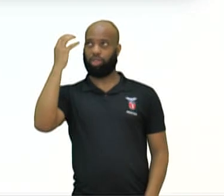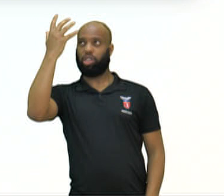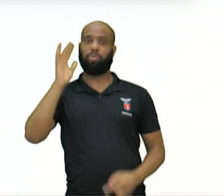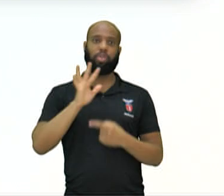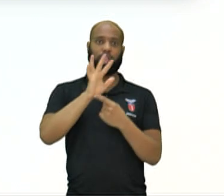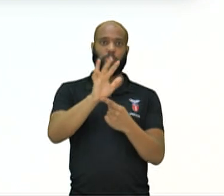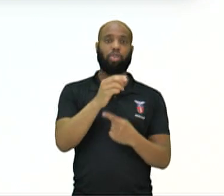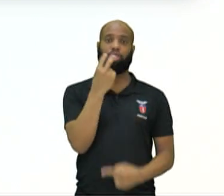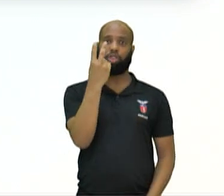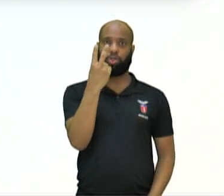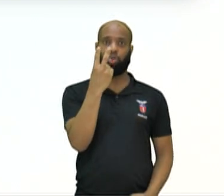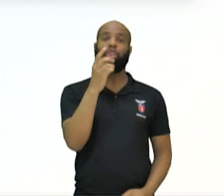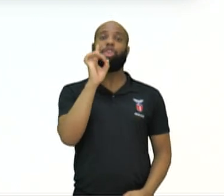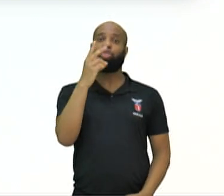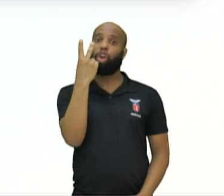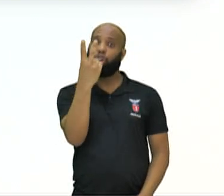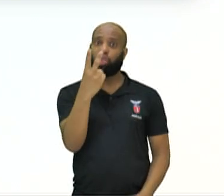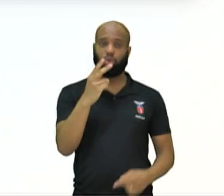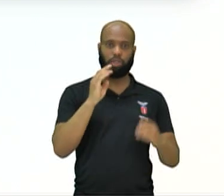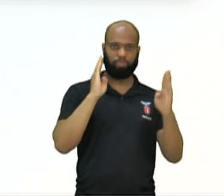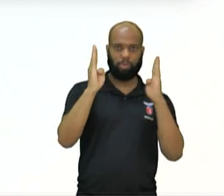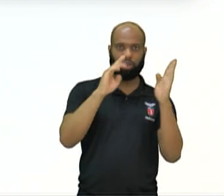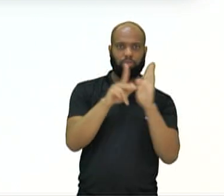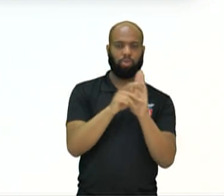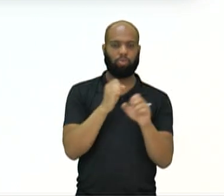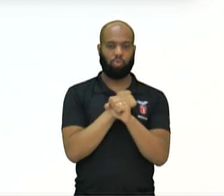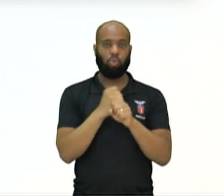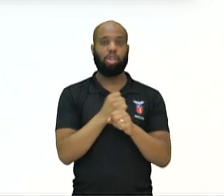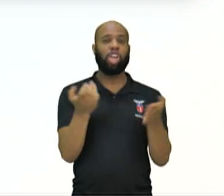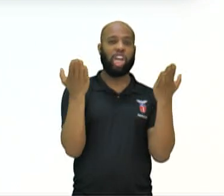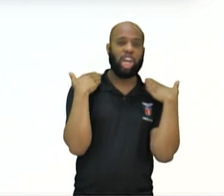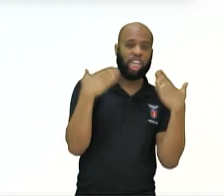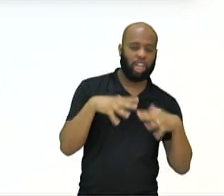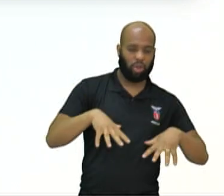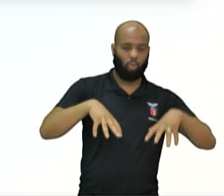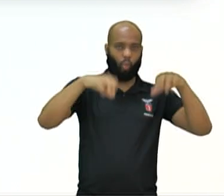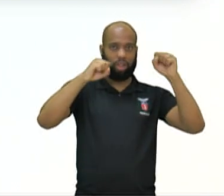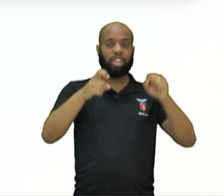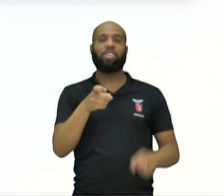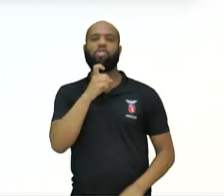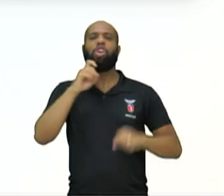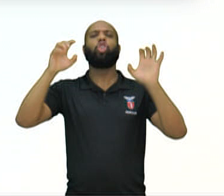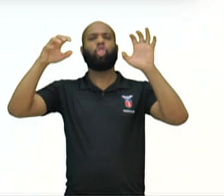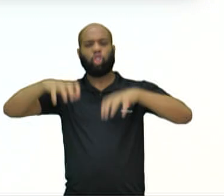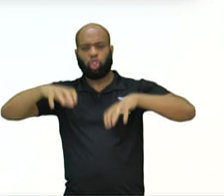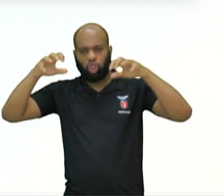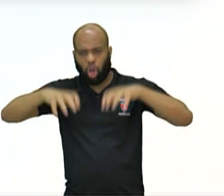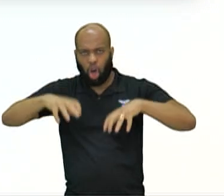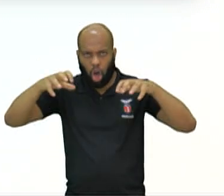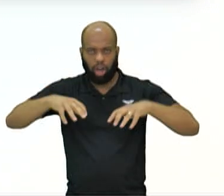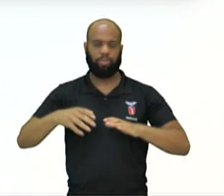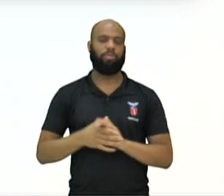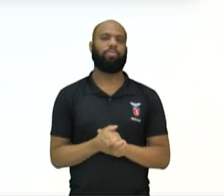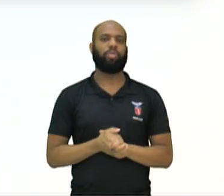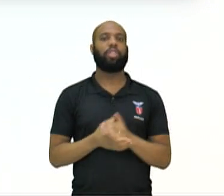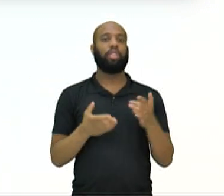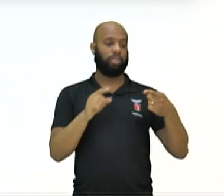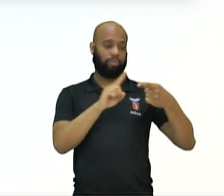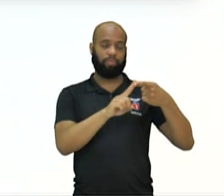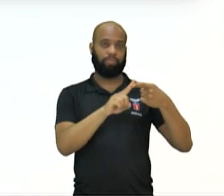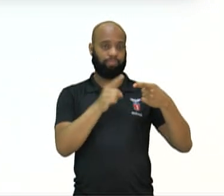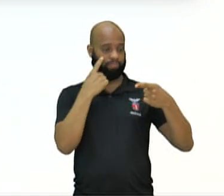apresenta duas estações do ano bem definidas, sendo um verão quente e seco e um inverno chuvoso e menos quente? Letra